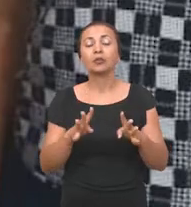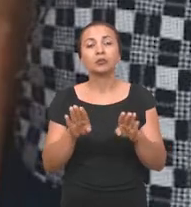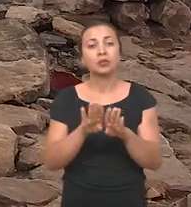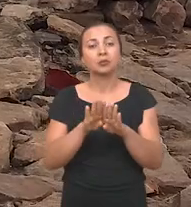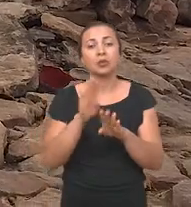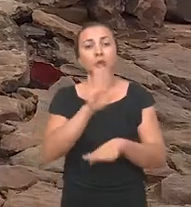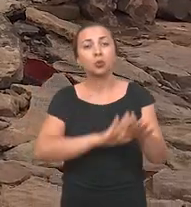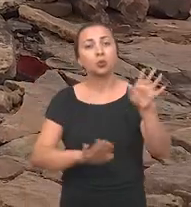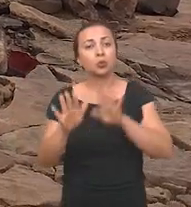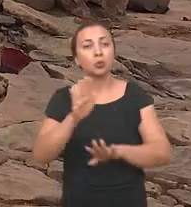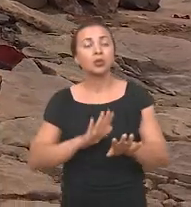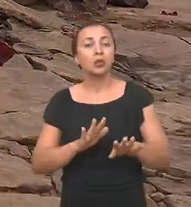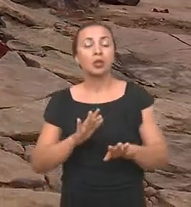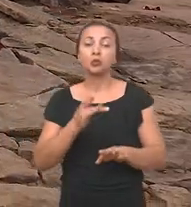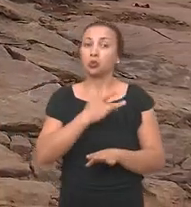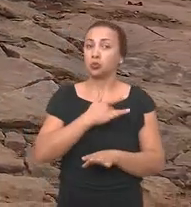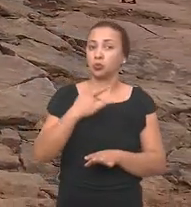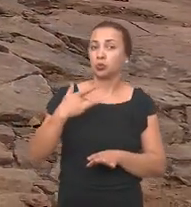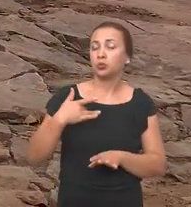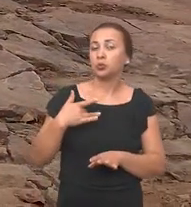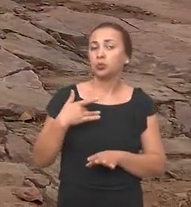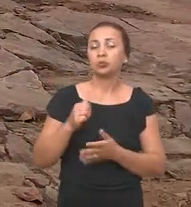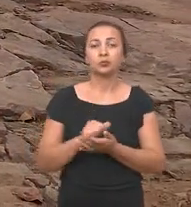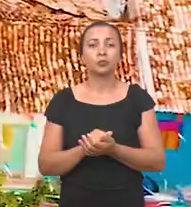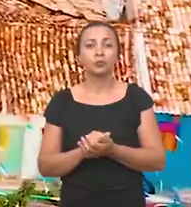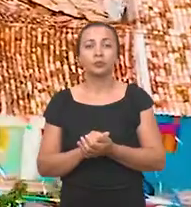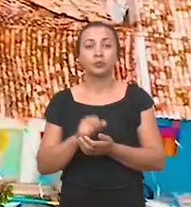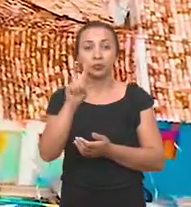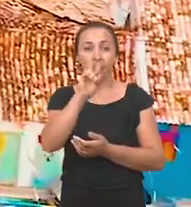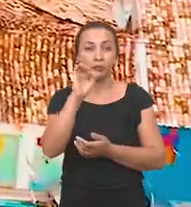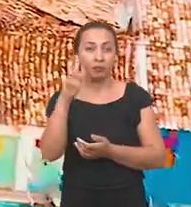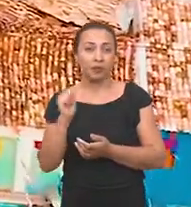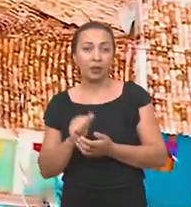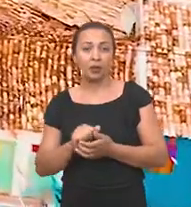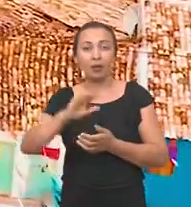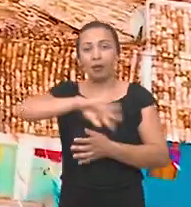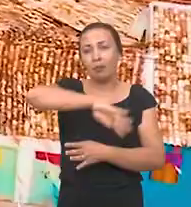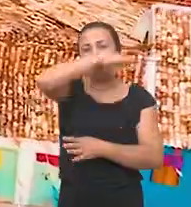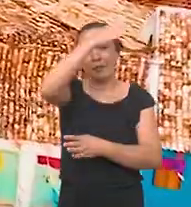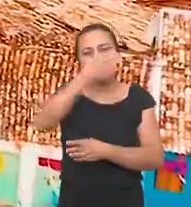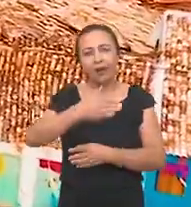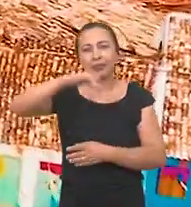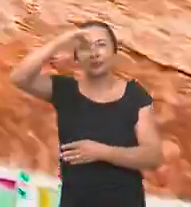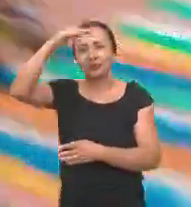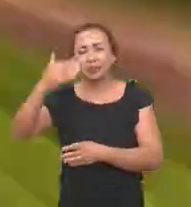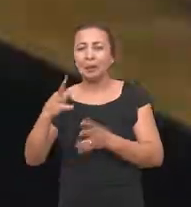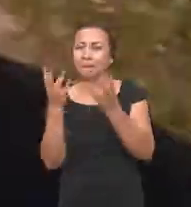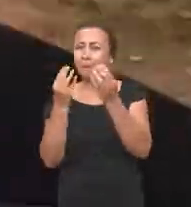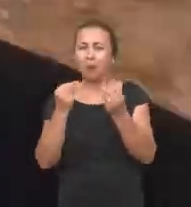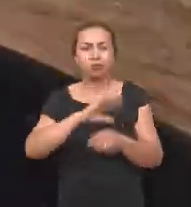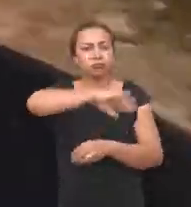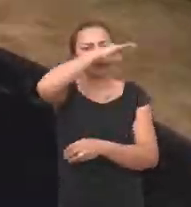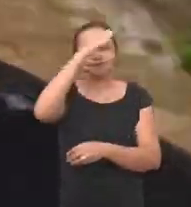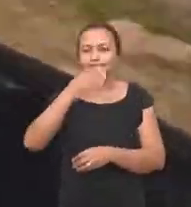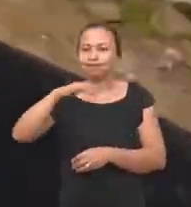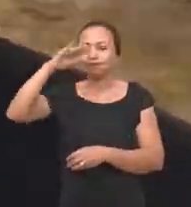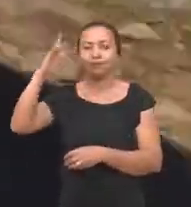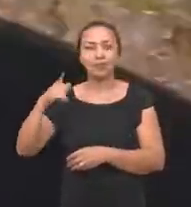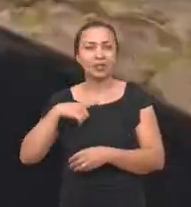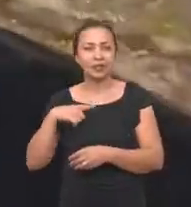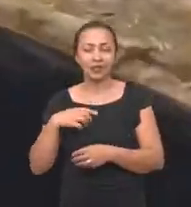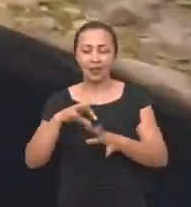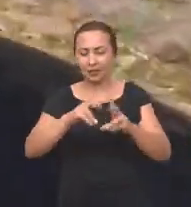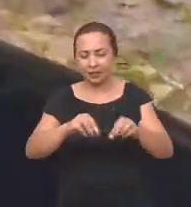do saneamento. A vila, como é uma vila localizada numa região bastante montanhosa, com uma